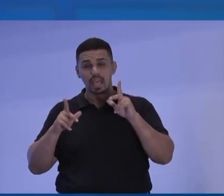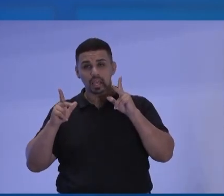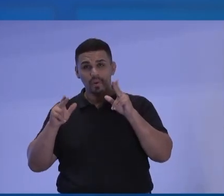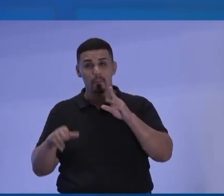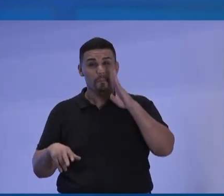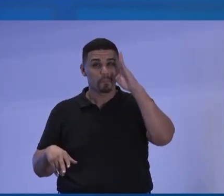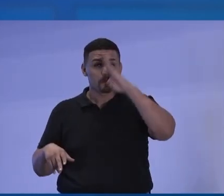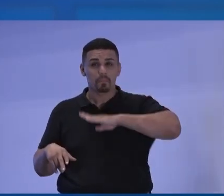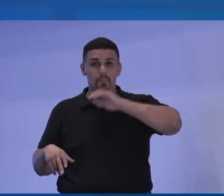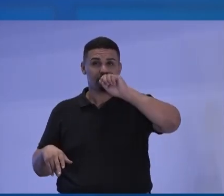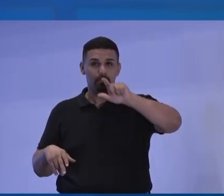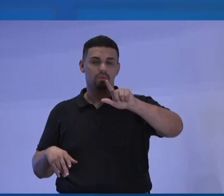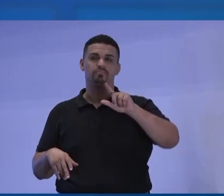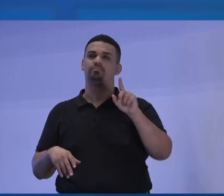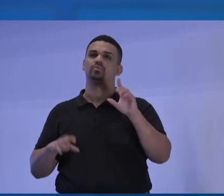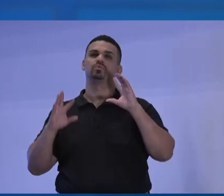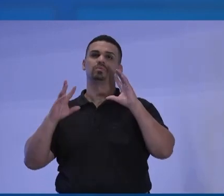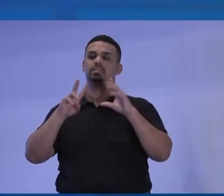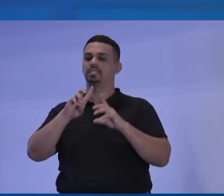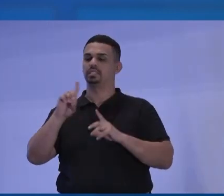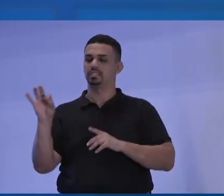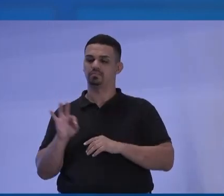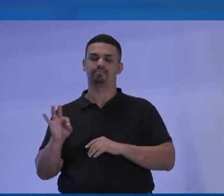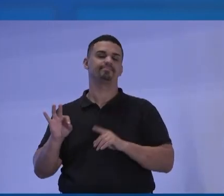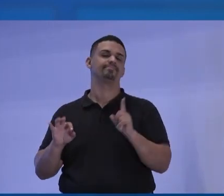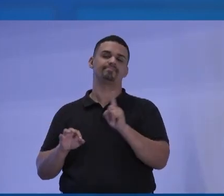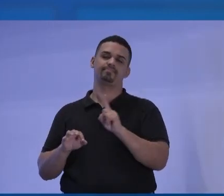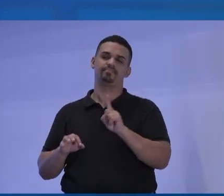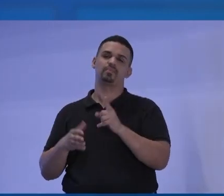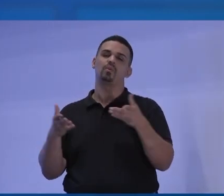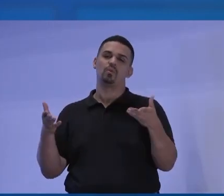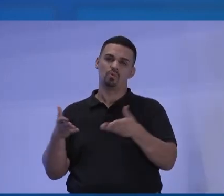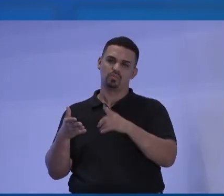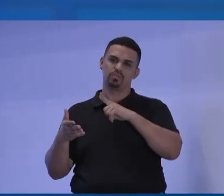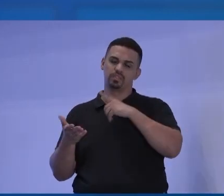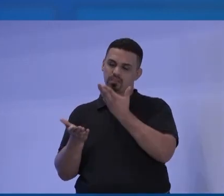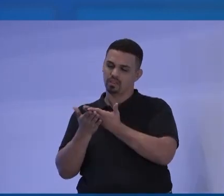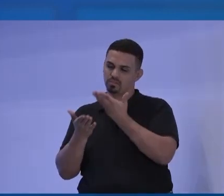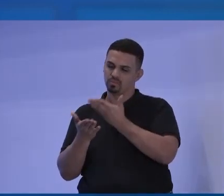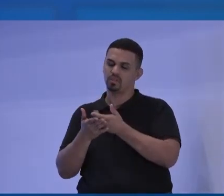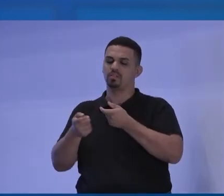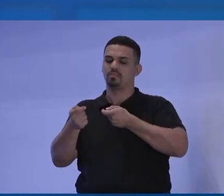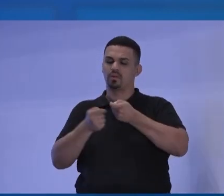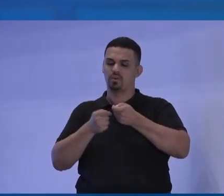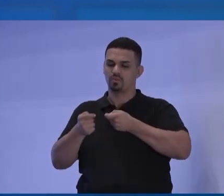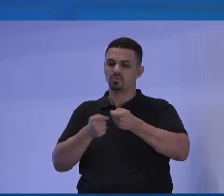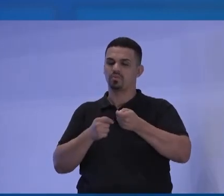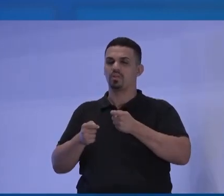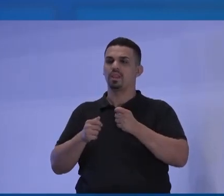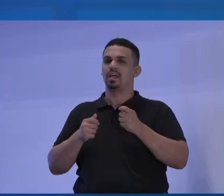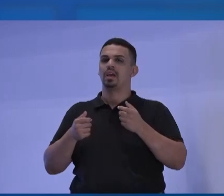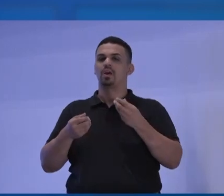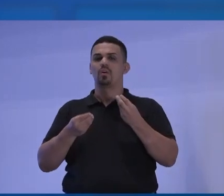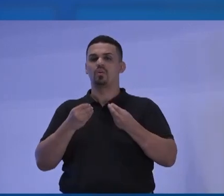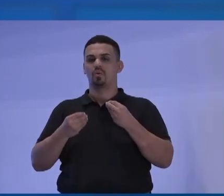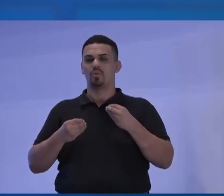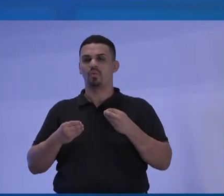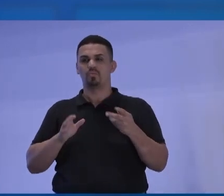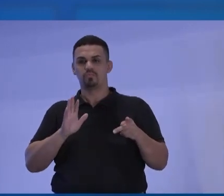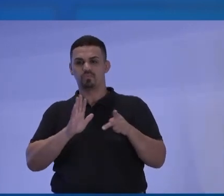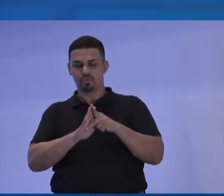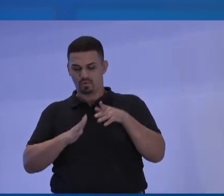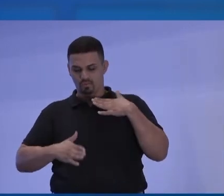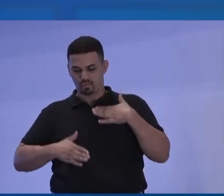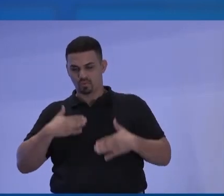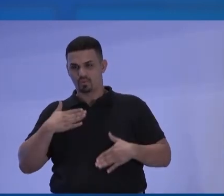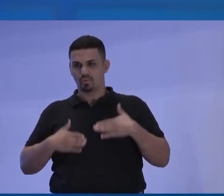hoje também estão sendo estudados para controlar as reações rancênicas. E